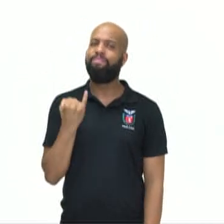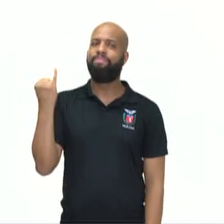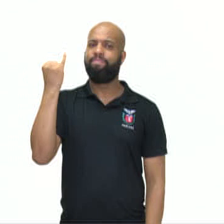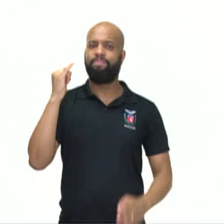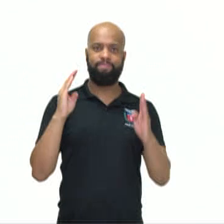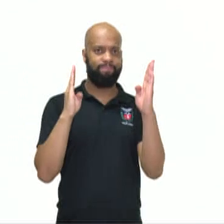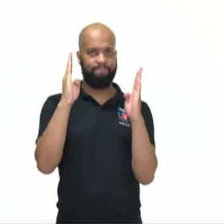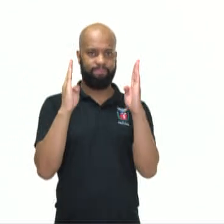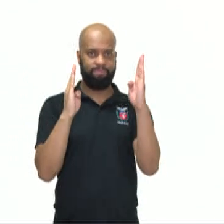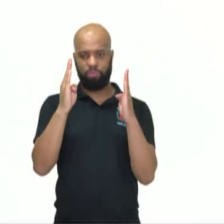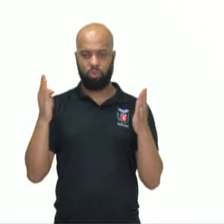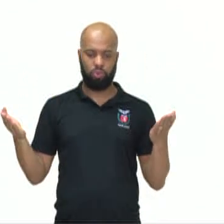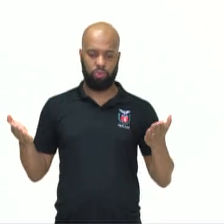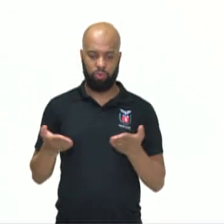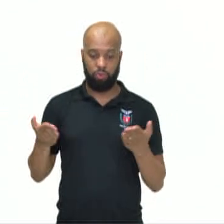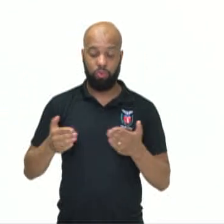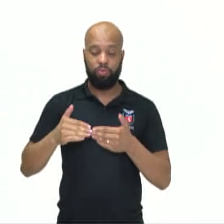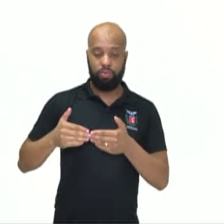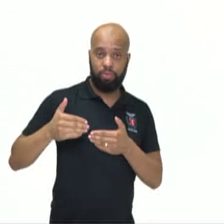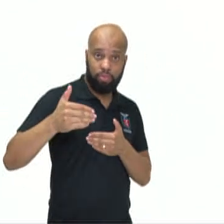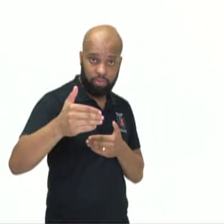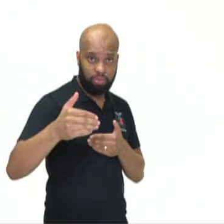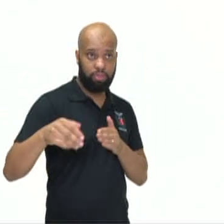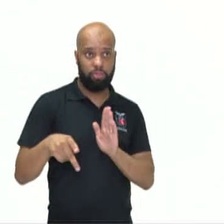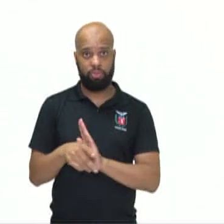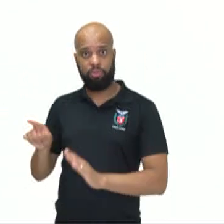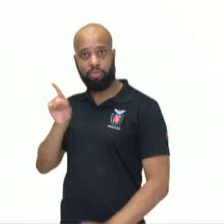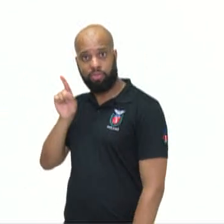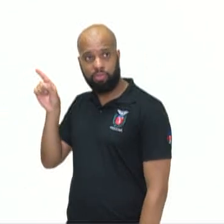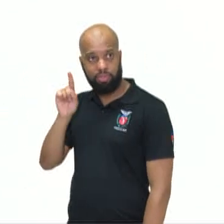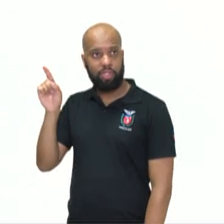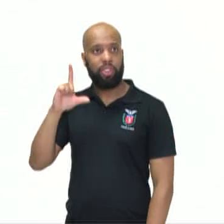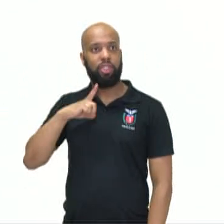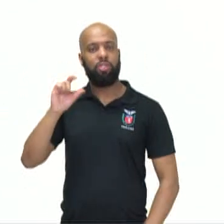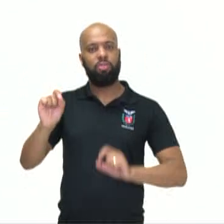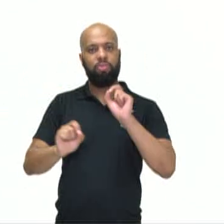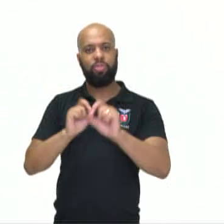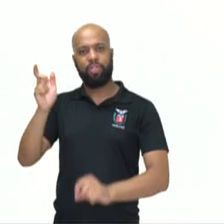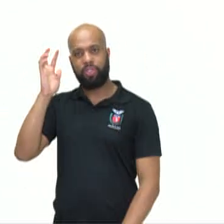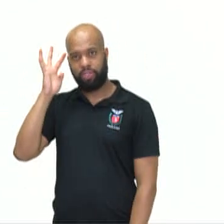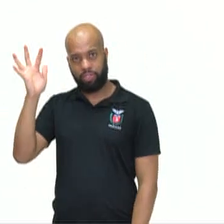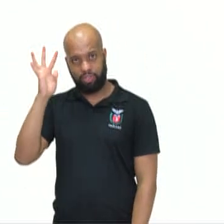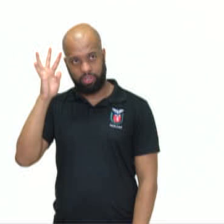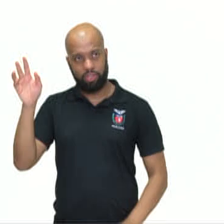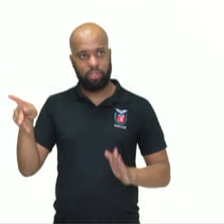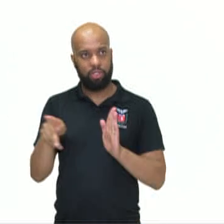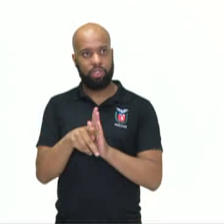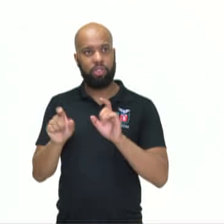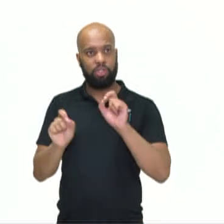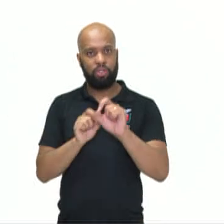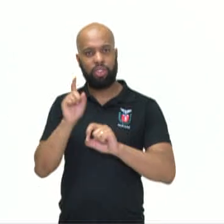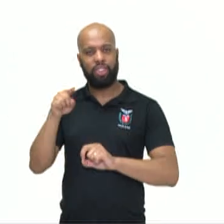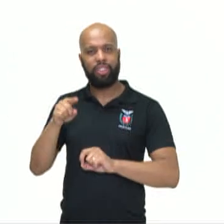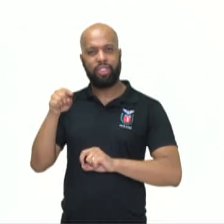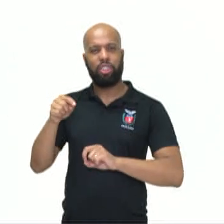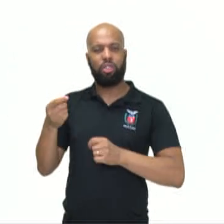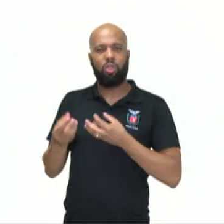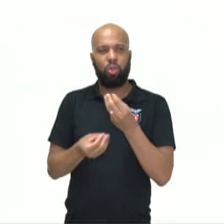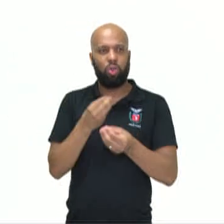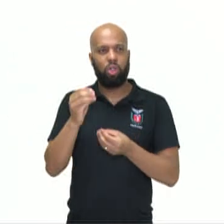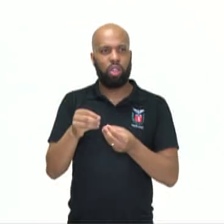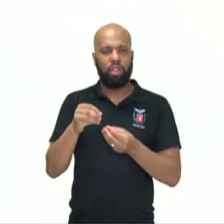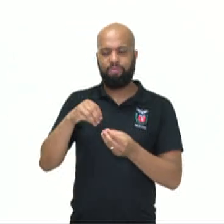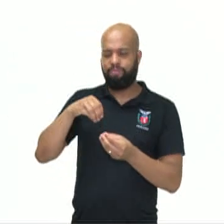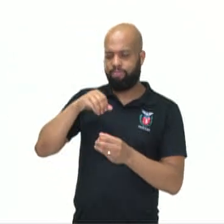era moderna. A partir dessa teoria, a concepção de cosmos foi totalmente repensada, tá?